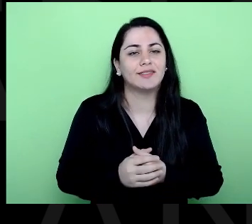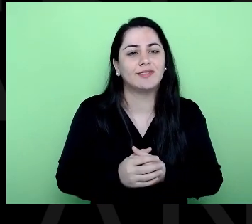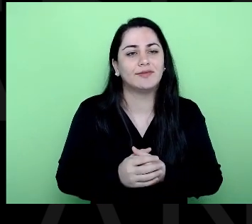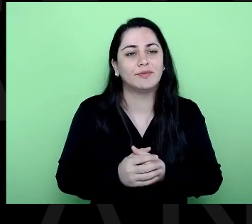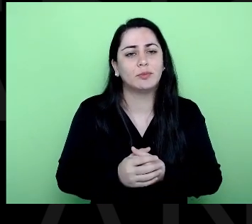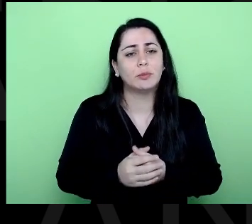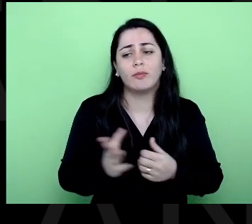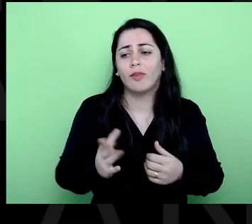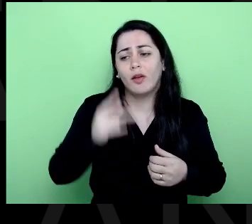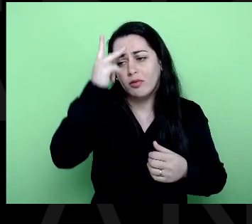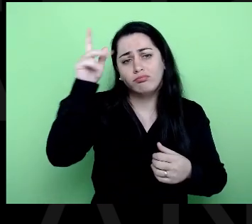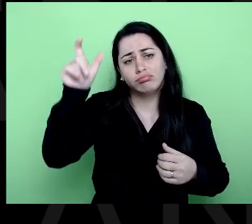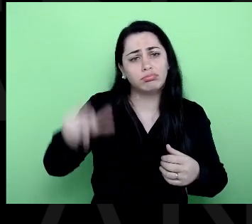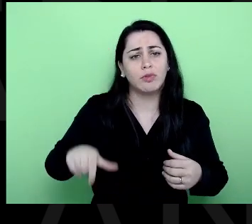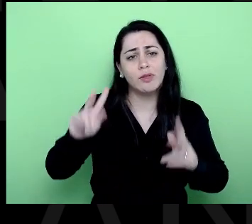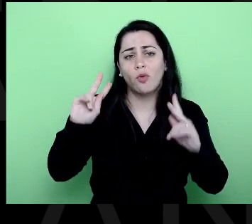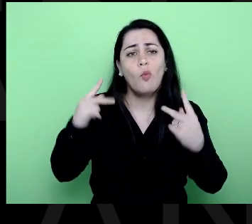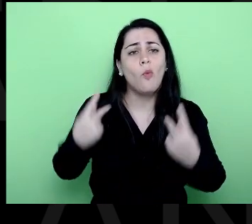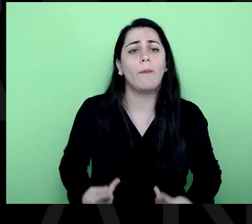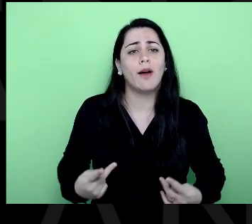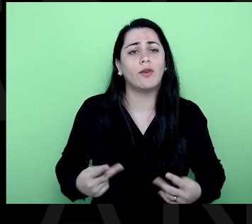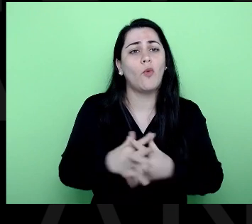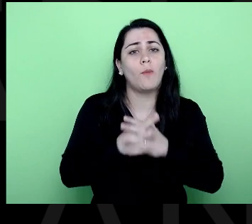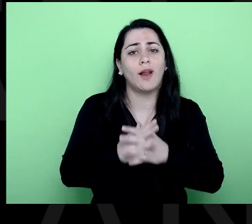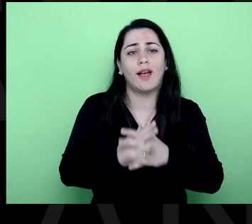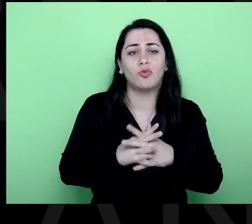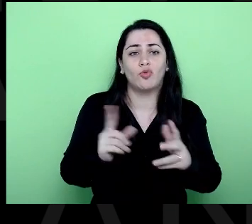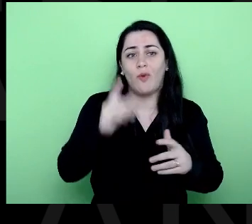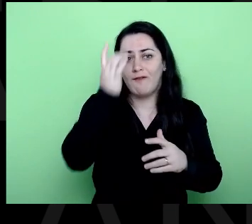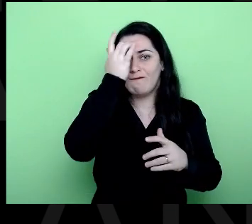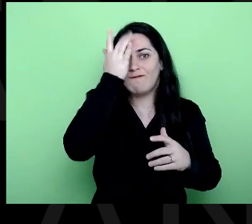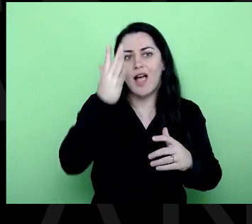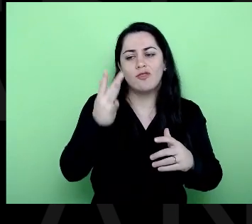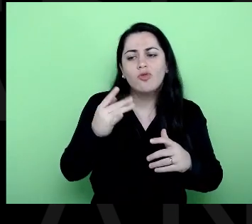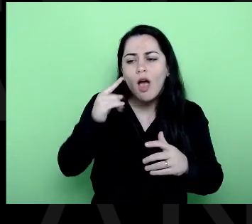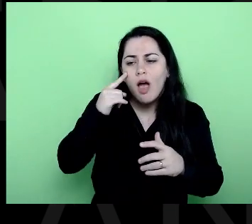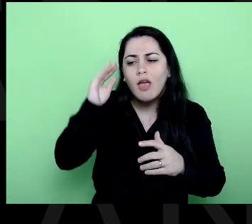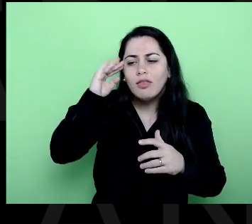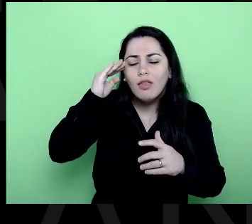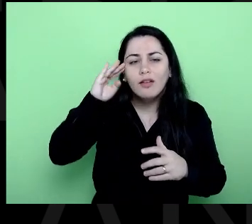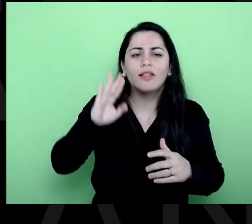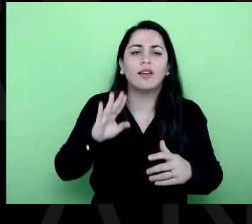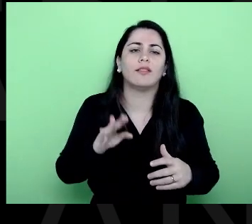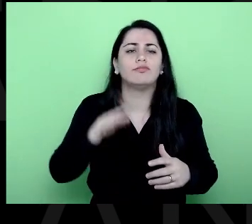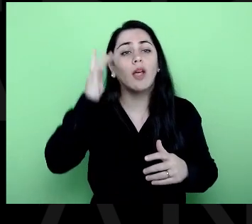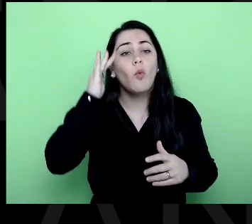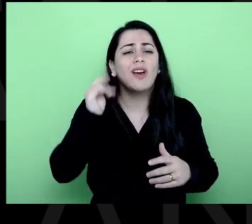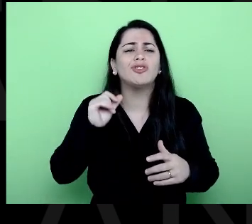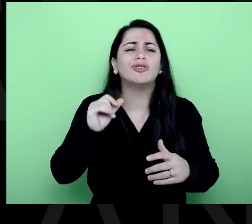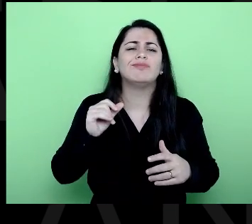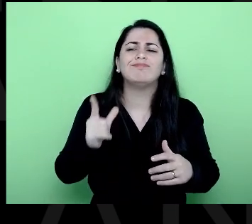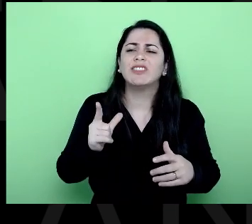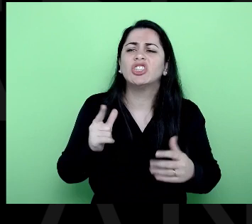É um ser humano muito complexo, assim, que não é fácil de ler, né? Eu acho que eu ficaria muito entediada se eu tivesse que